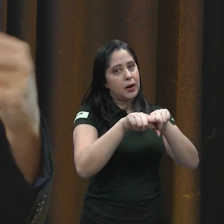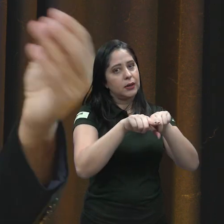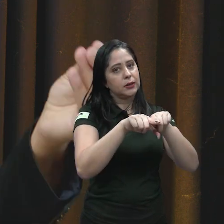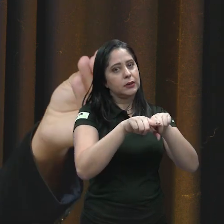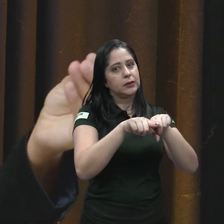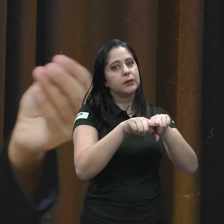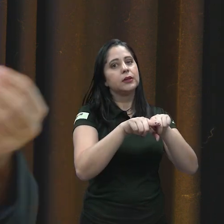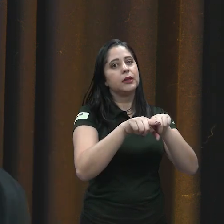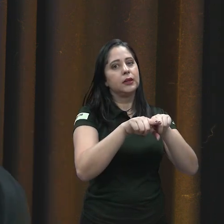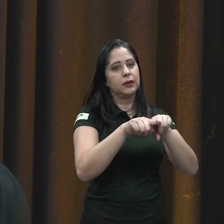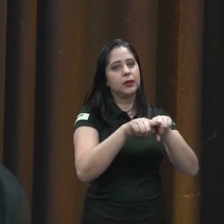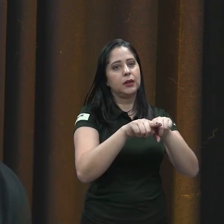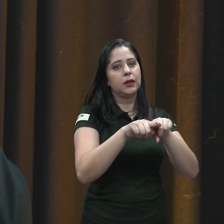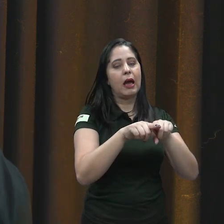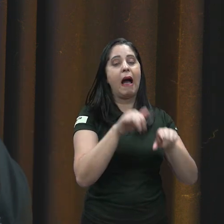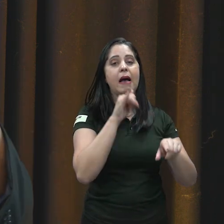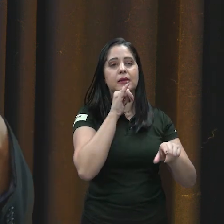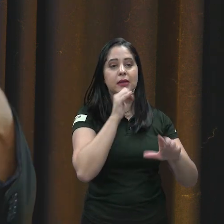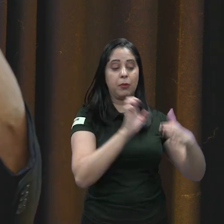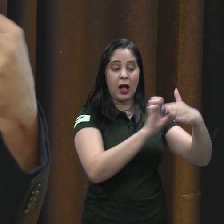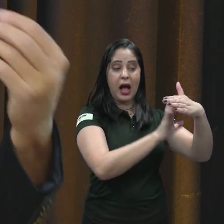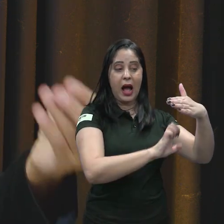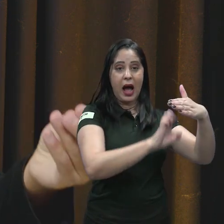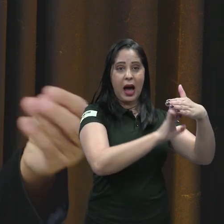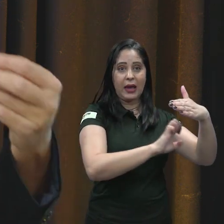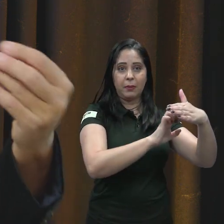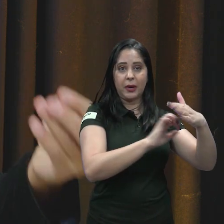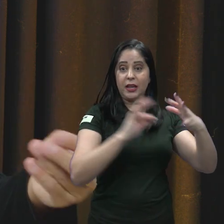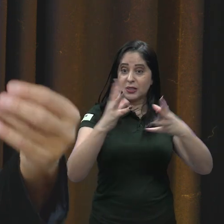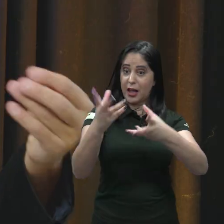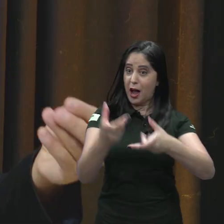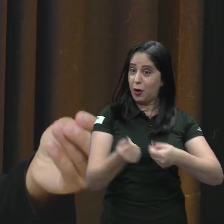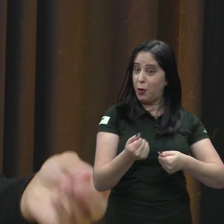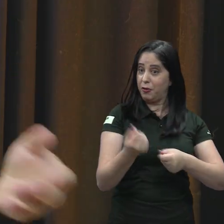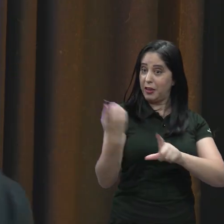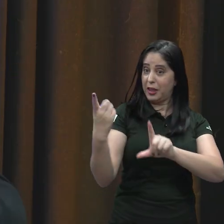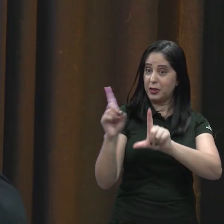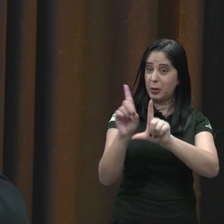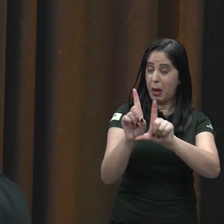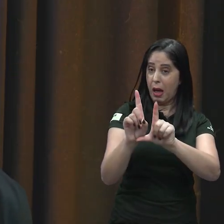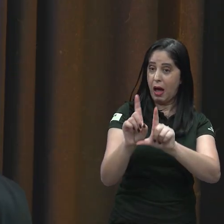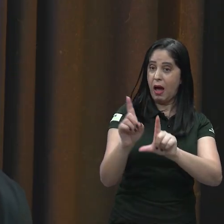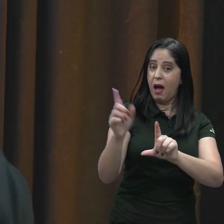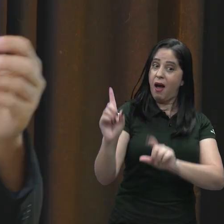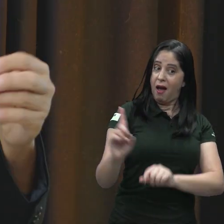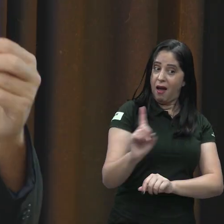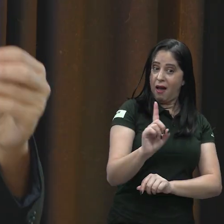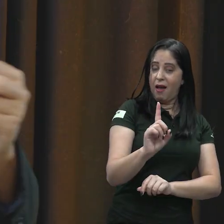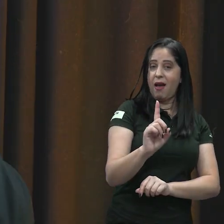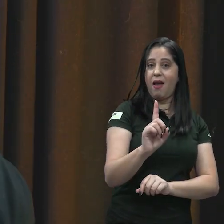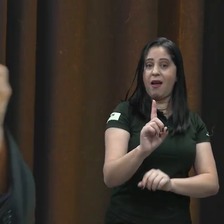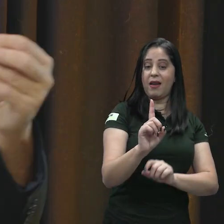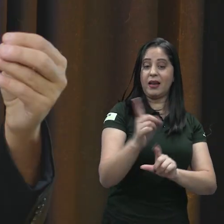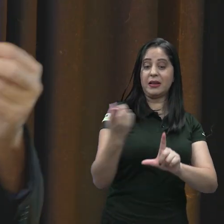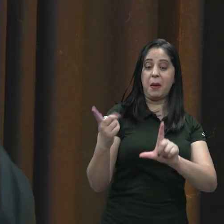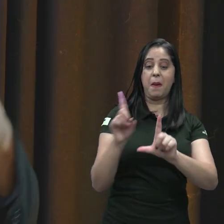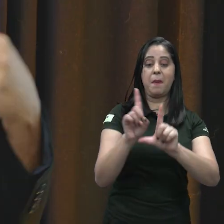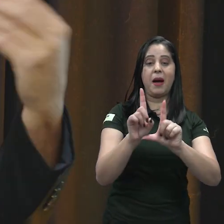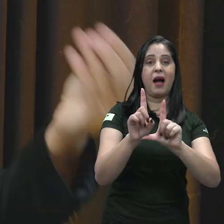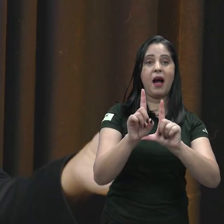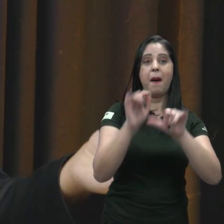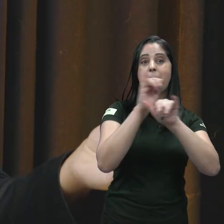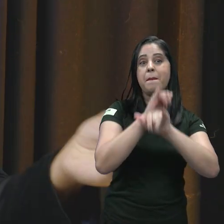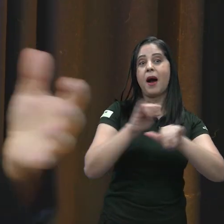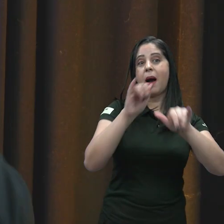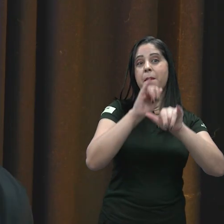existe a experiência quando uma empresa realmente convida um influenciador, um creator para ir no estabelecimento, ou a empresa pode mandar